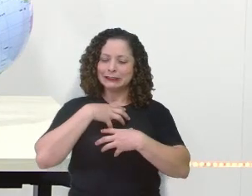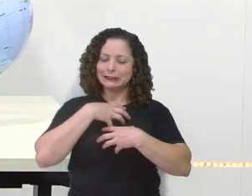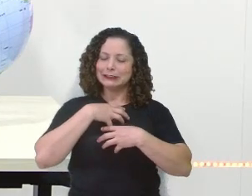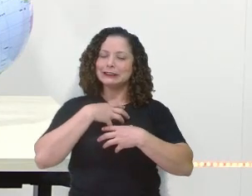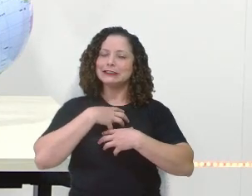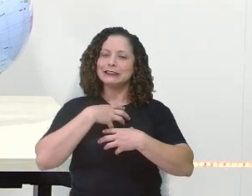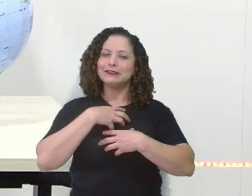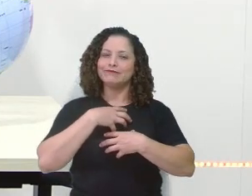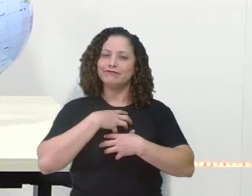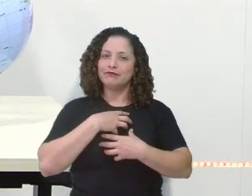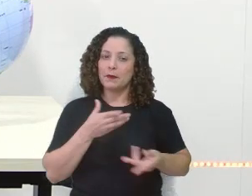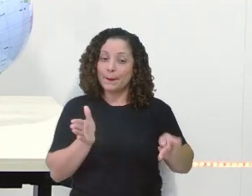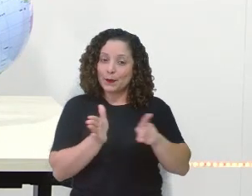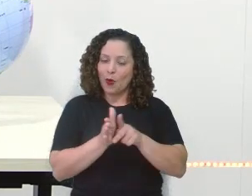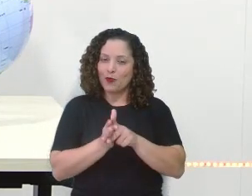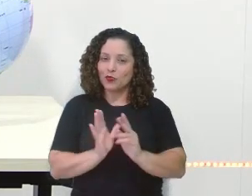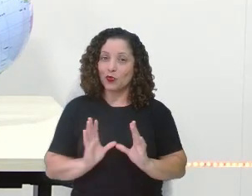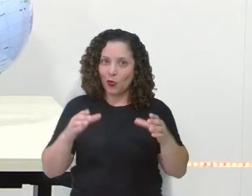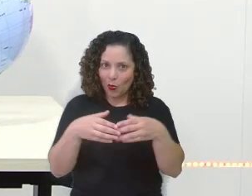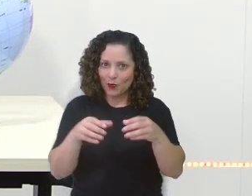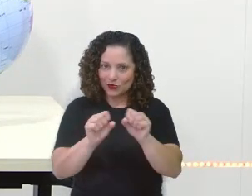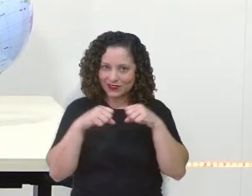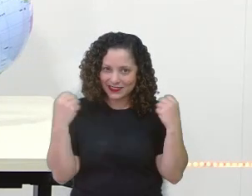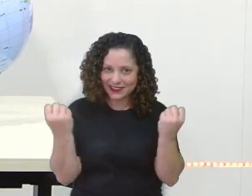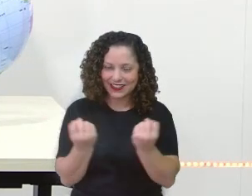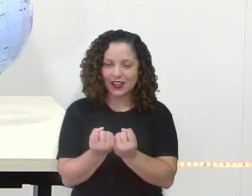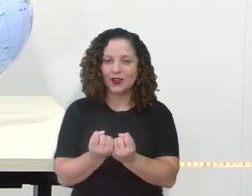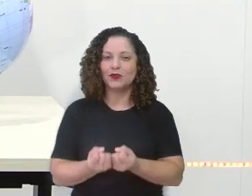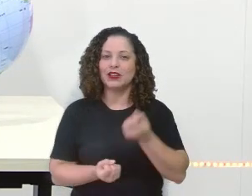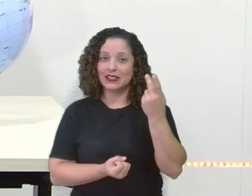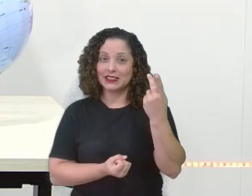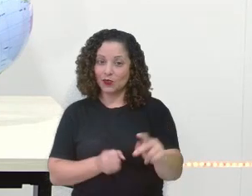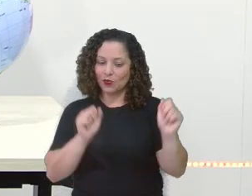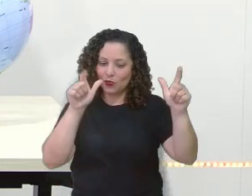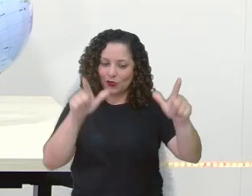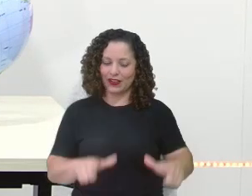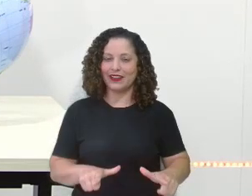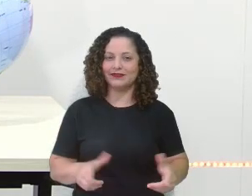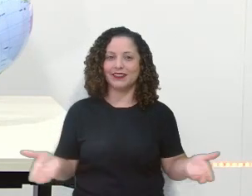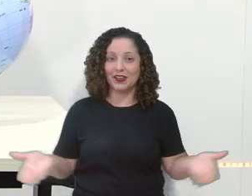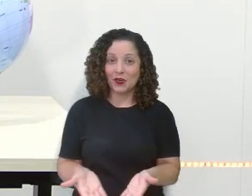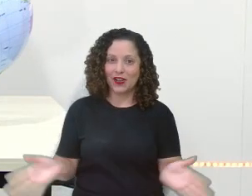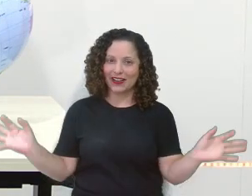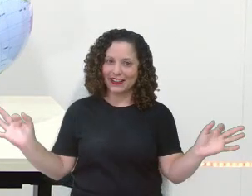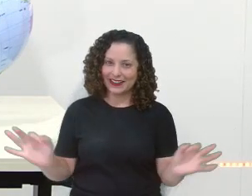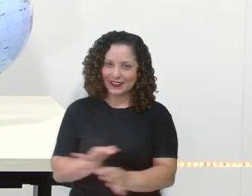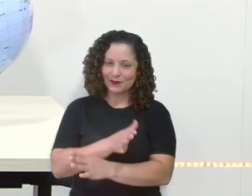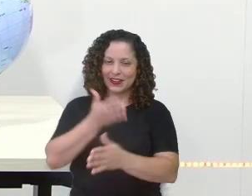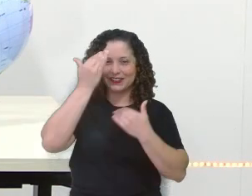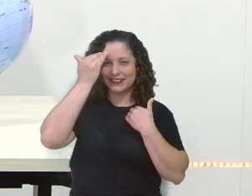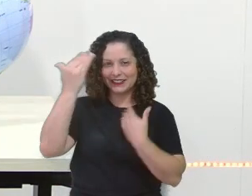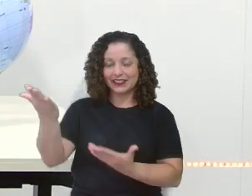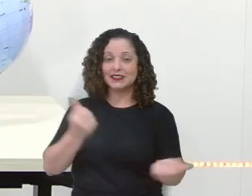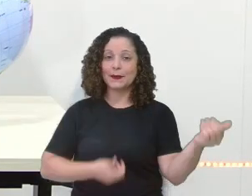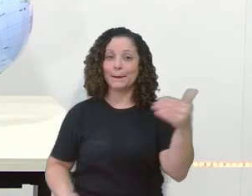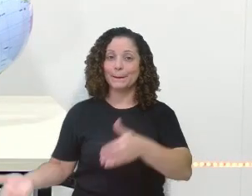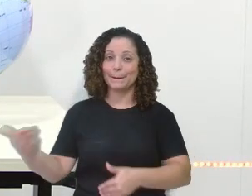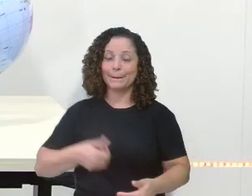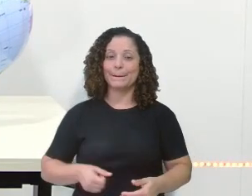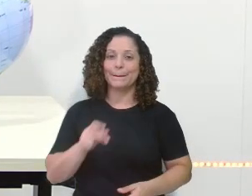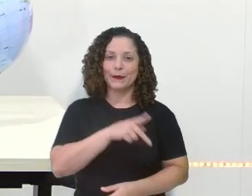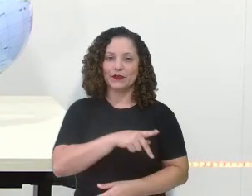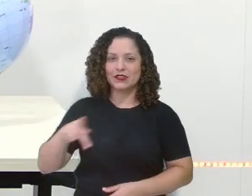pertencente a algum grupo e ao seu local de vivência. Ficamos por aqui, agradecemos a participação da